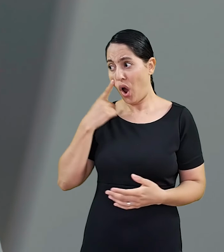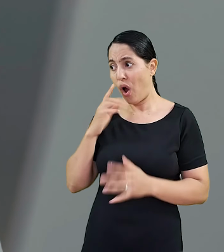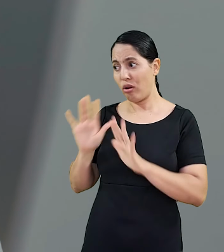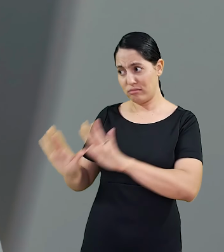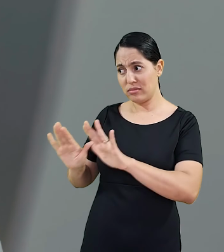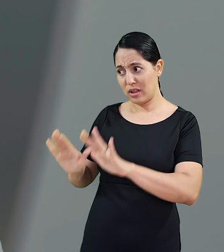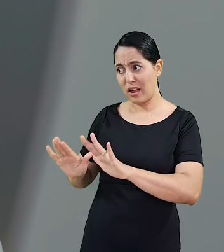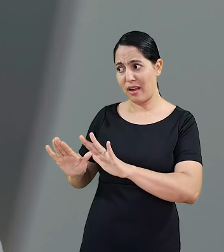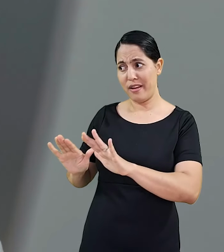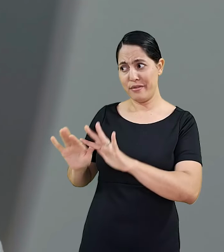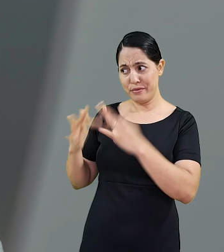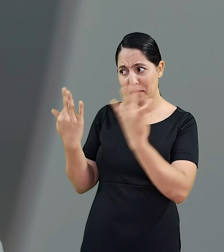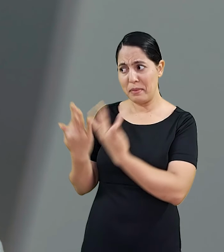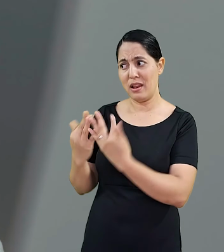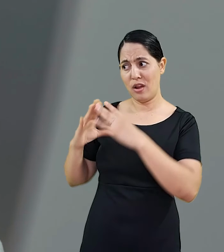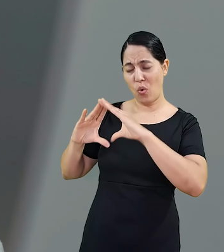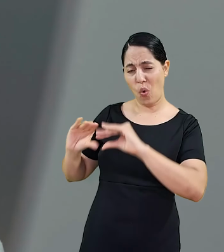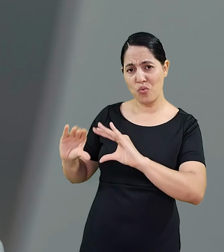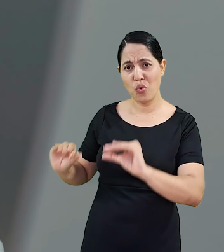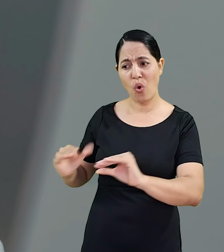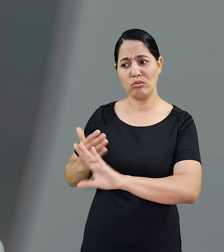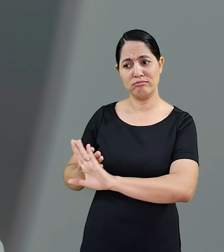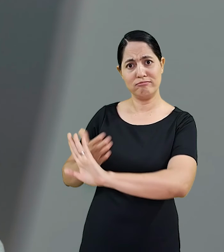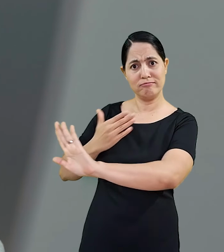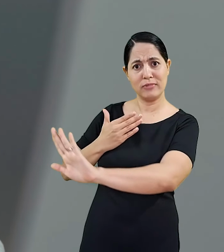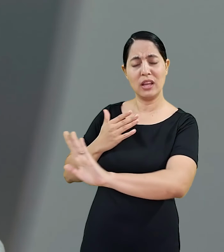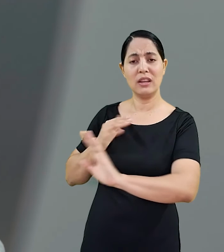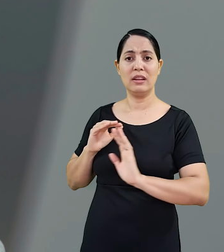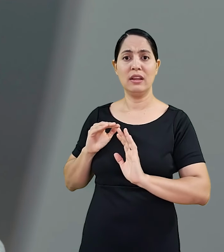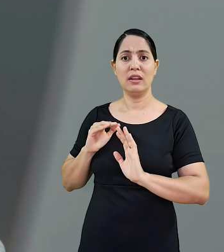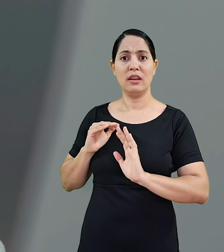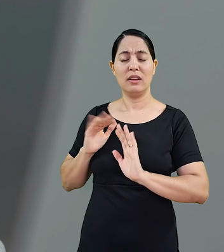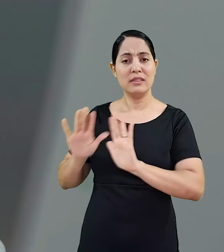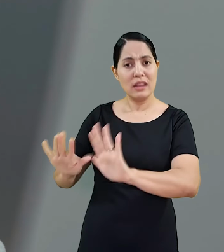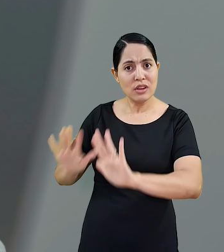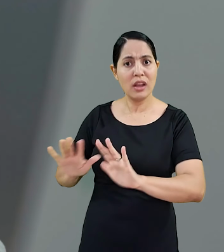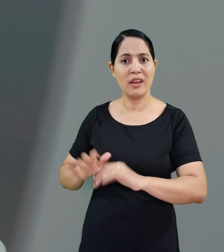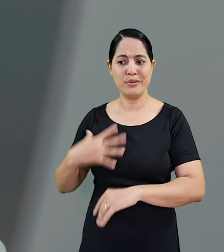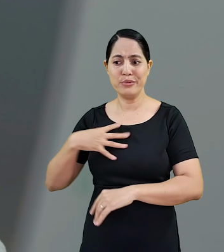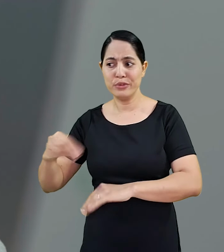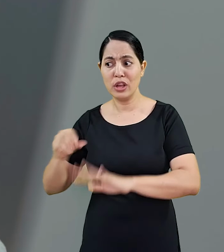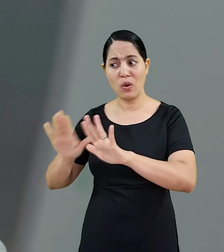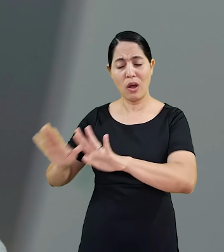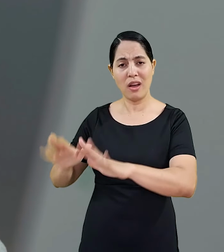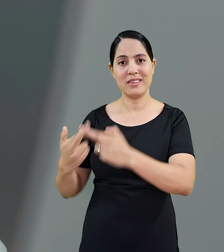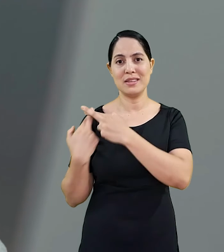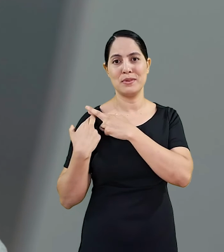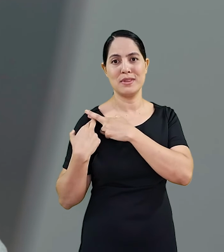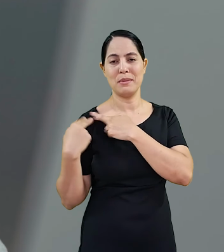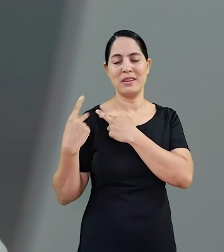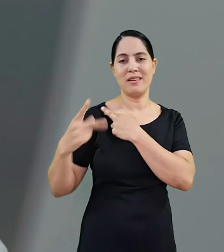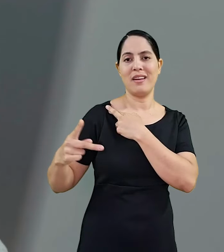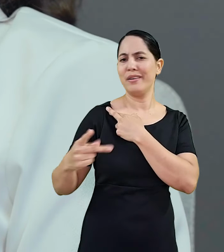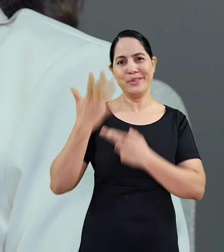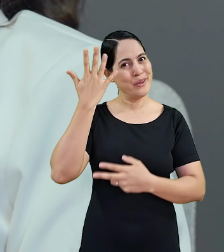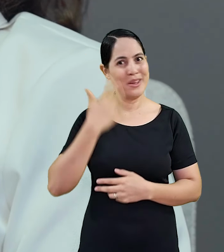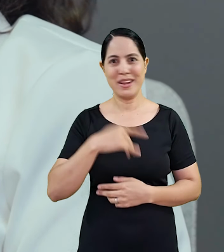o seu conforto da sua casa, do seu filho, abrir mão talvez das suas responsabilidades, não é tão